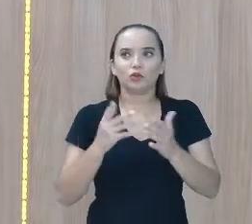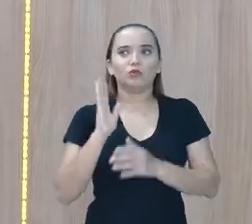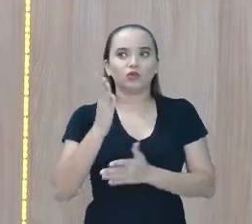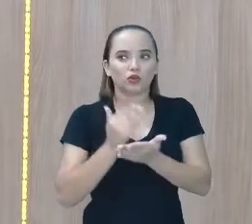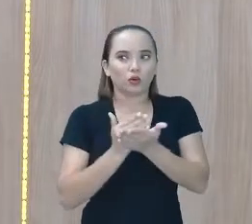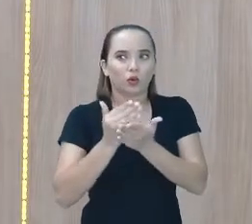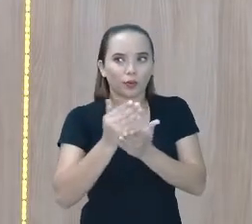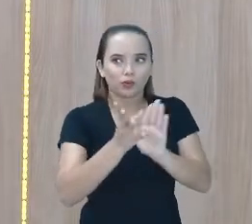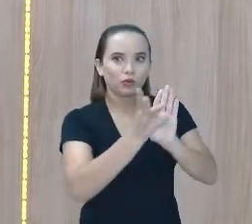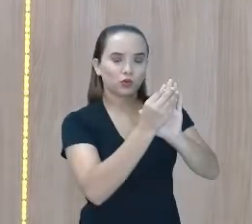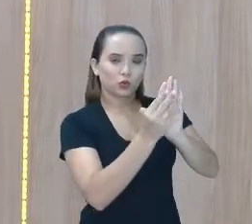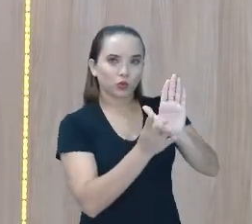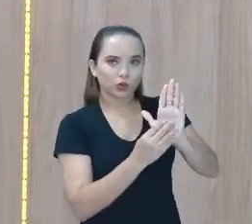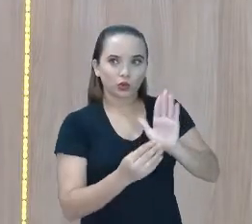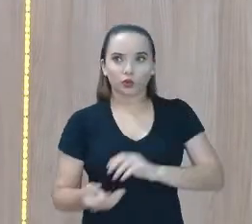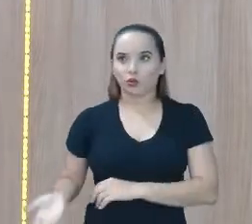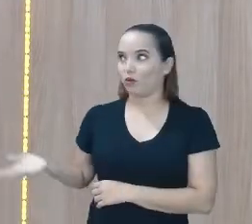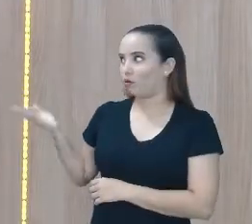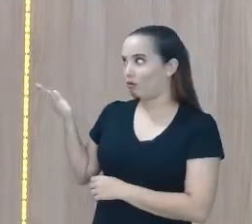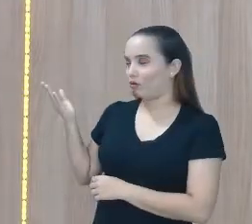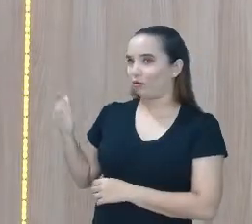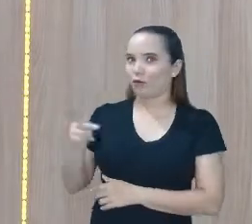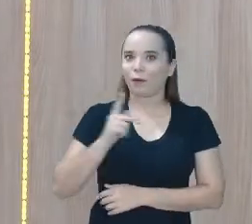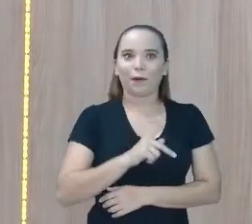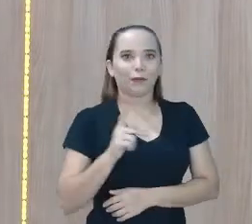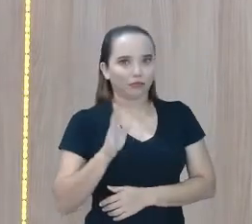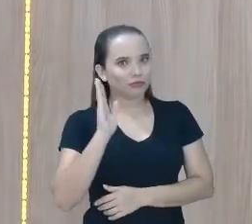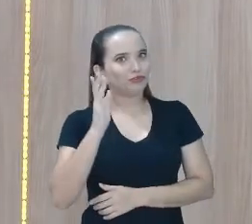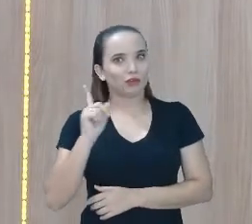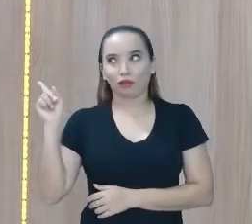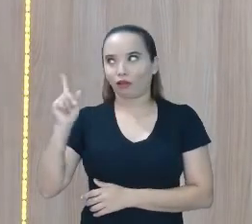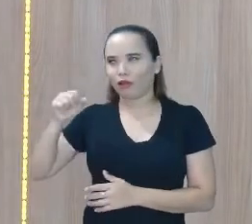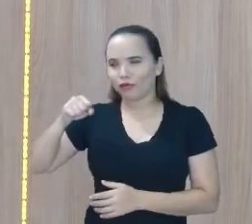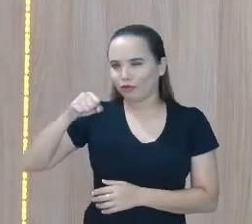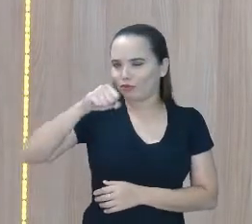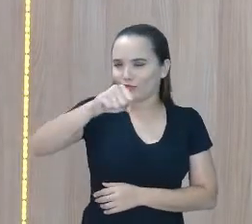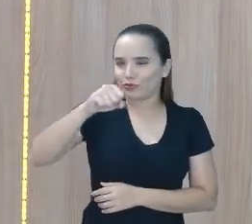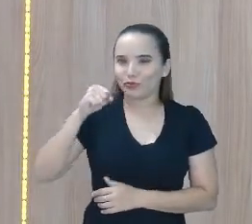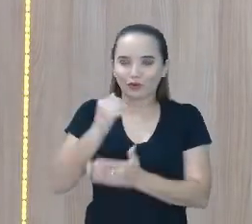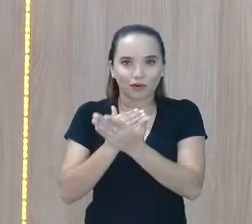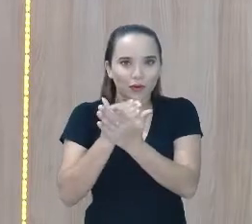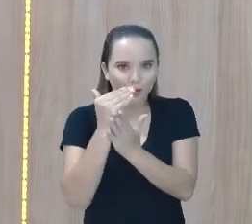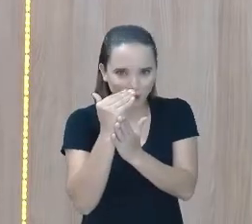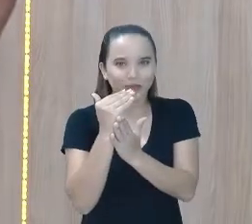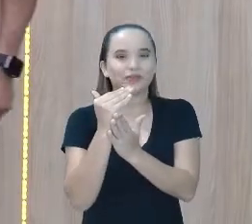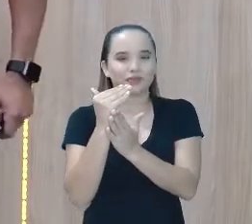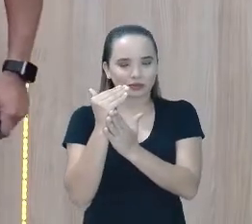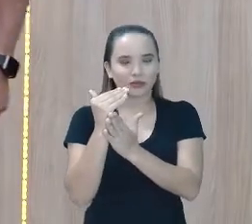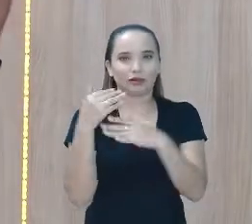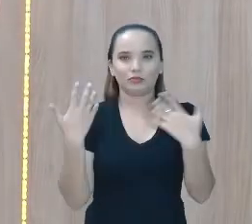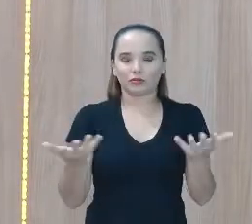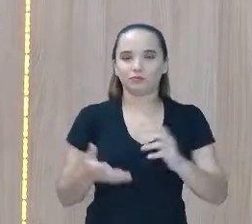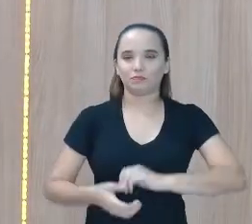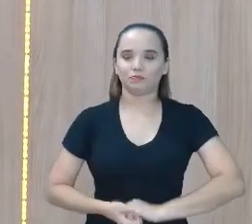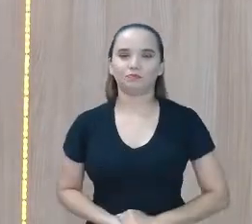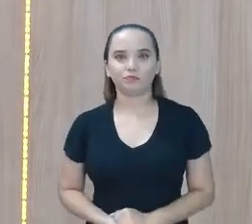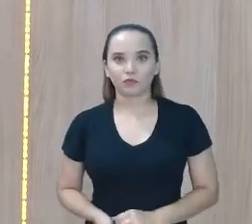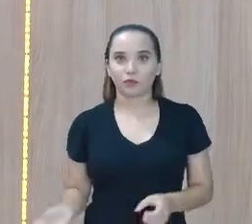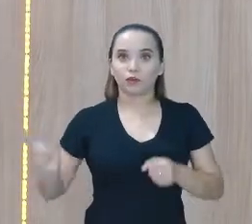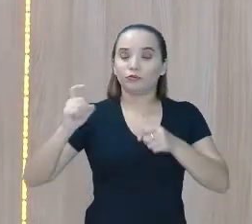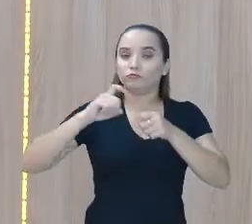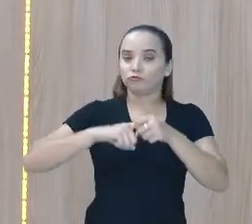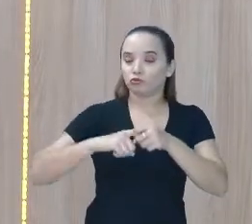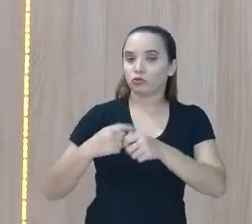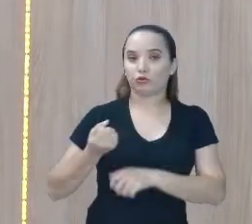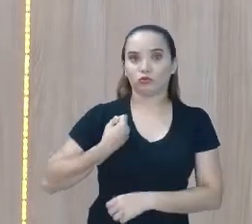feita. Tiago já está aqui dando soquinho para darmos start aí, dar o play na nossa aula. Então,